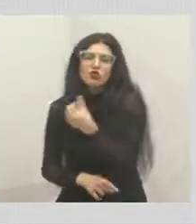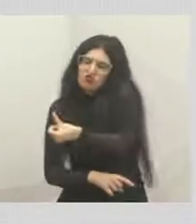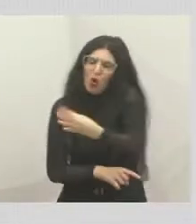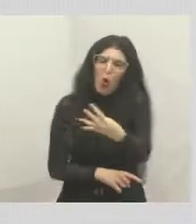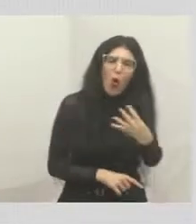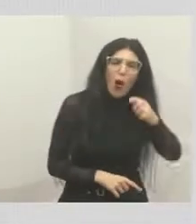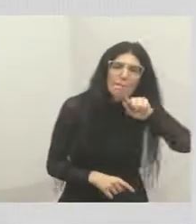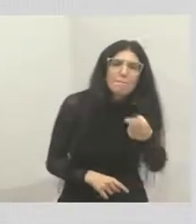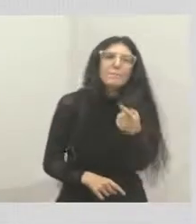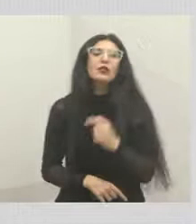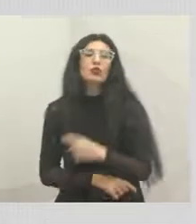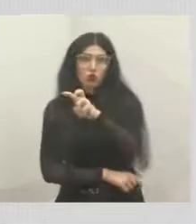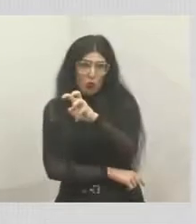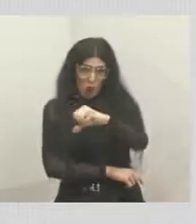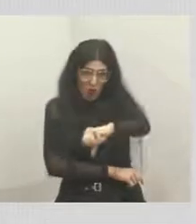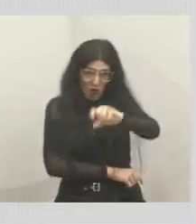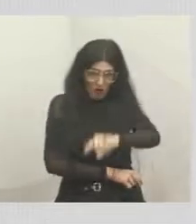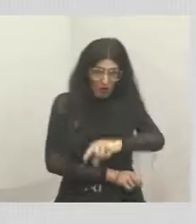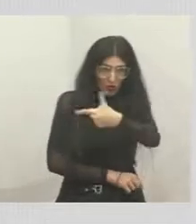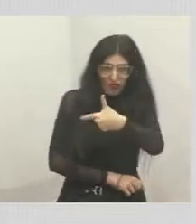7.644.000, a um percentual de